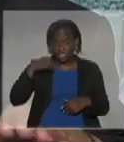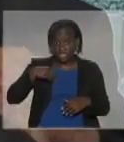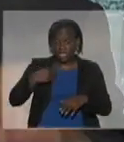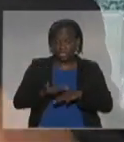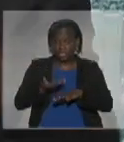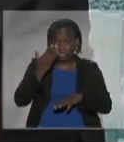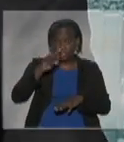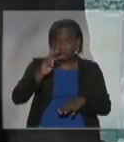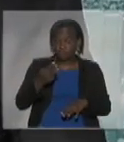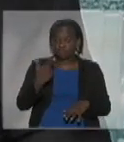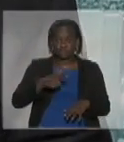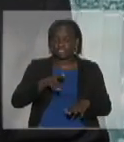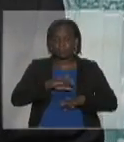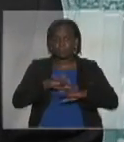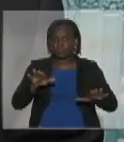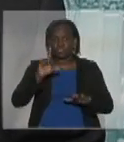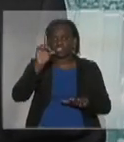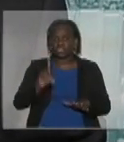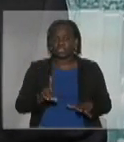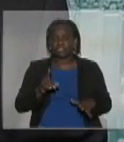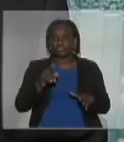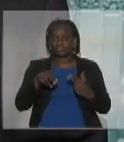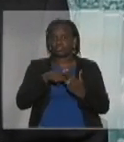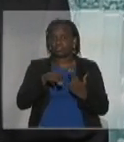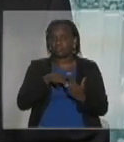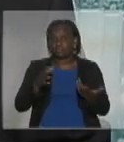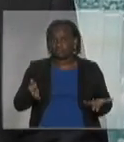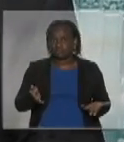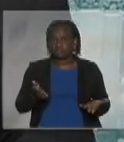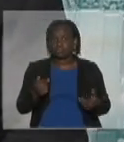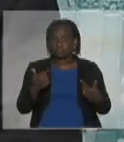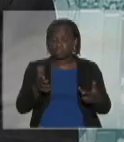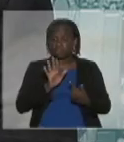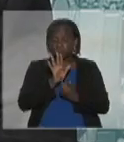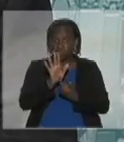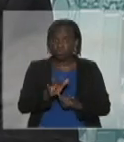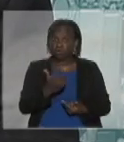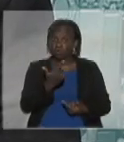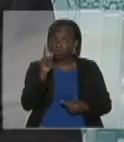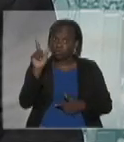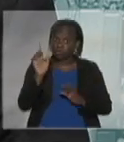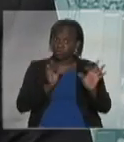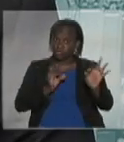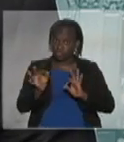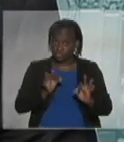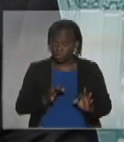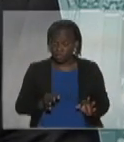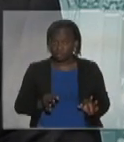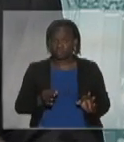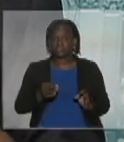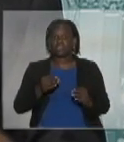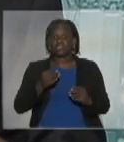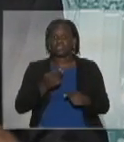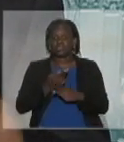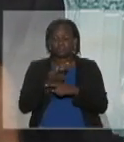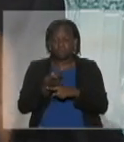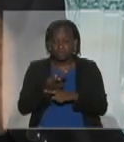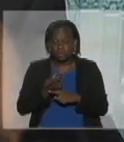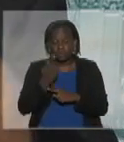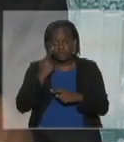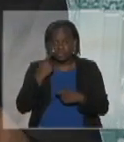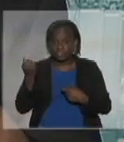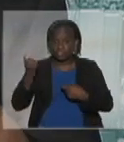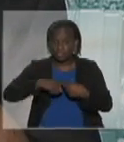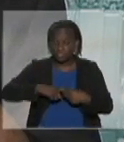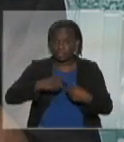R$ 3.000 não tem mais direito ao bilhete único. Então, nós apresentamos um outro projeto também, buscando